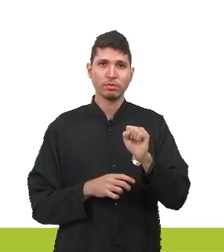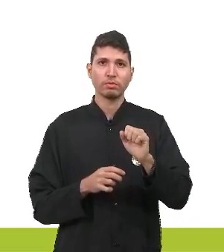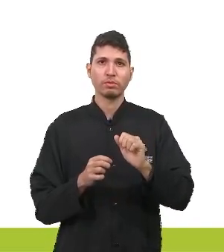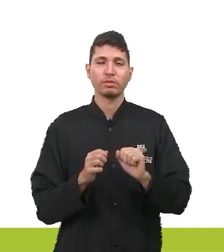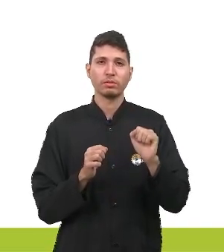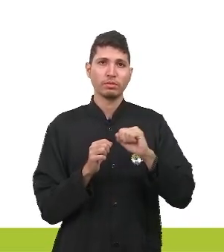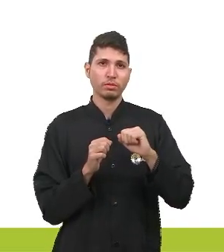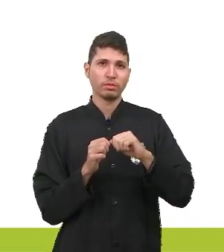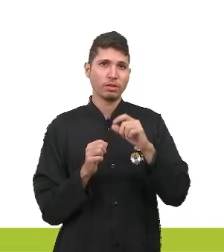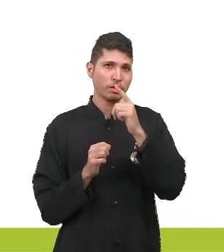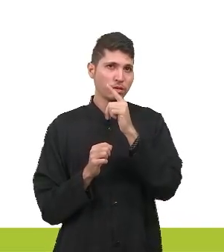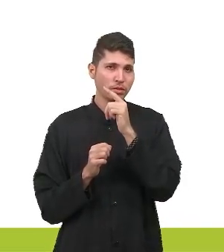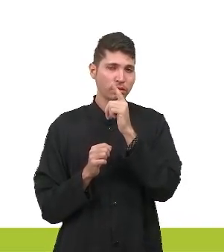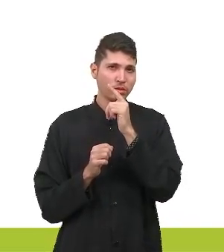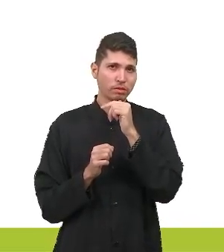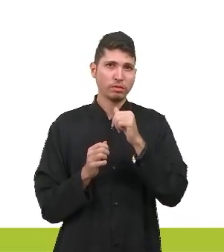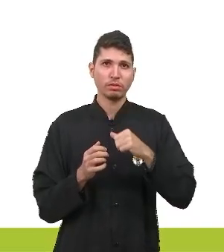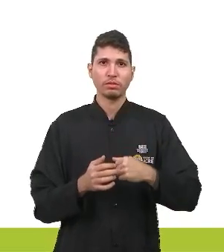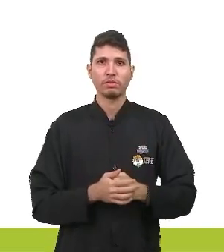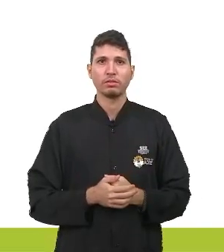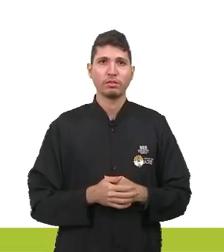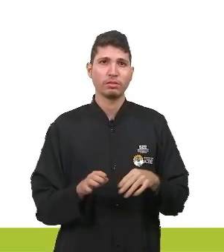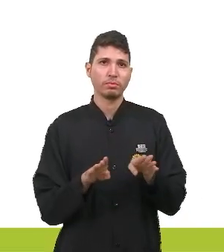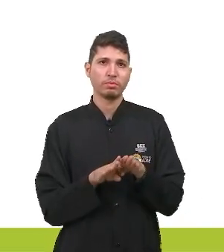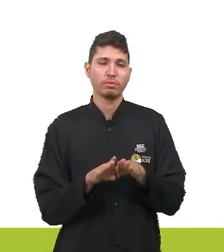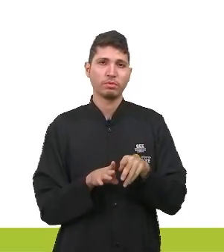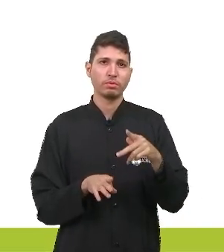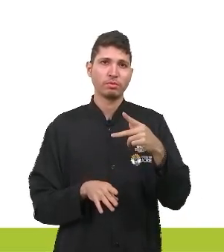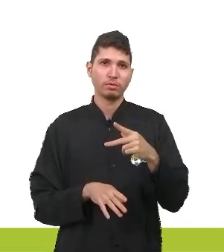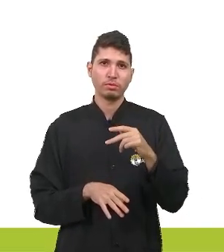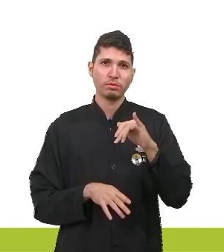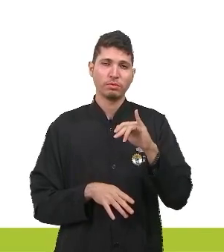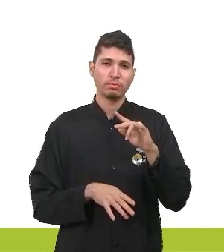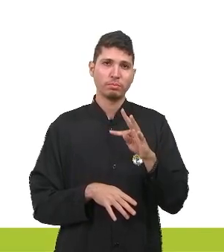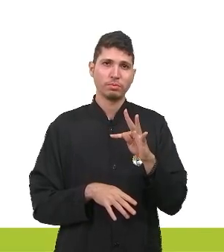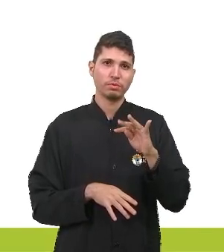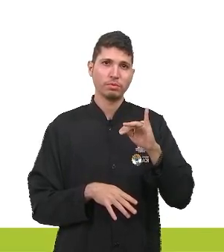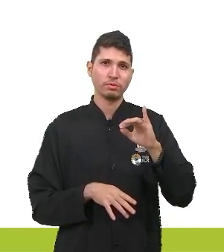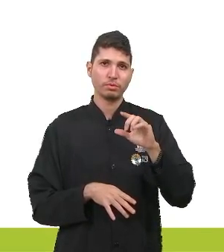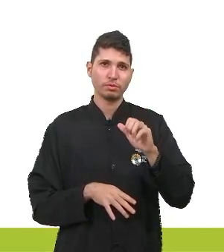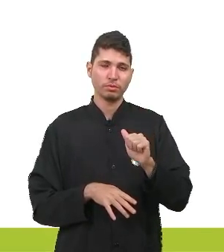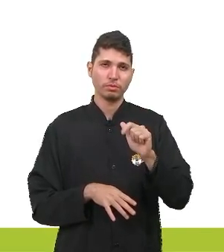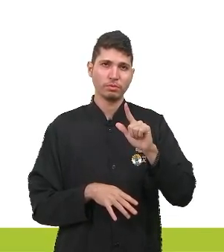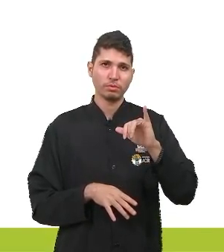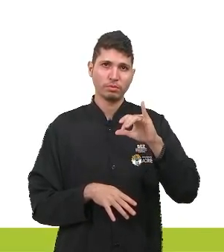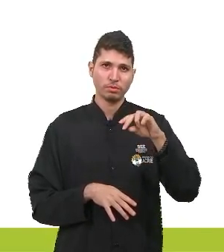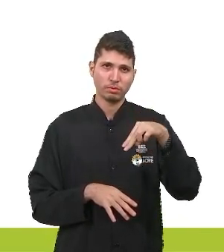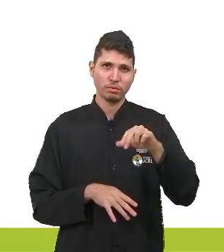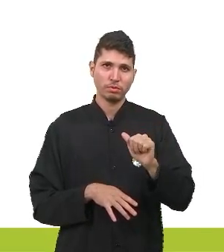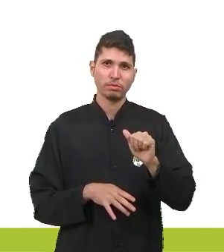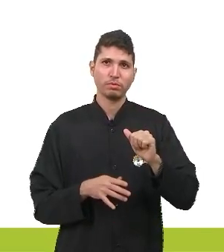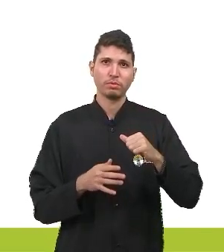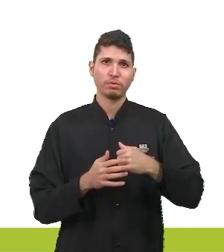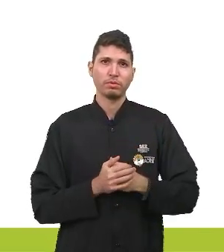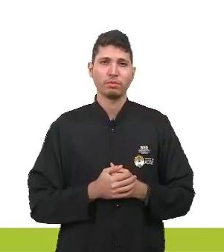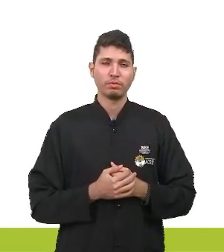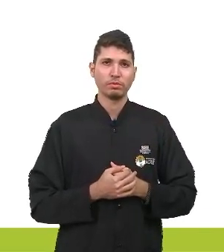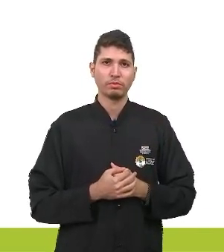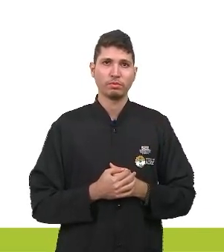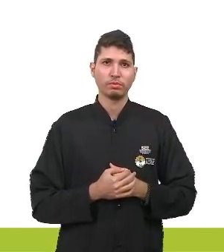produzem a pitialina, ou amilase salivar, que vai começar a digestão dos